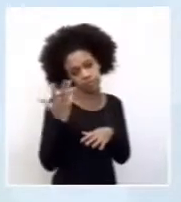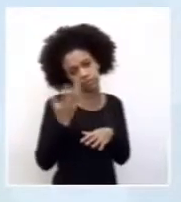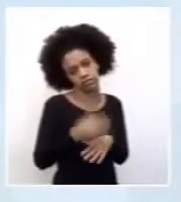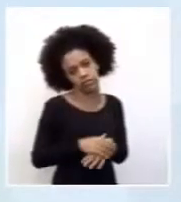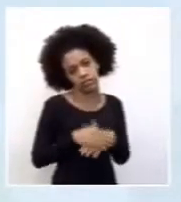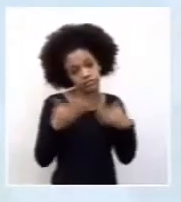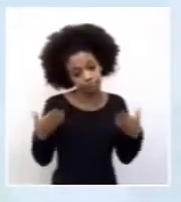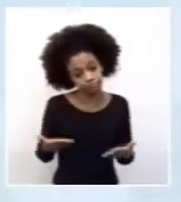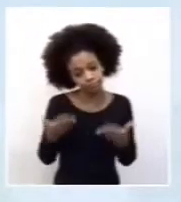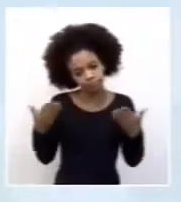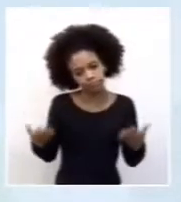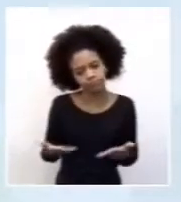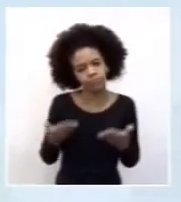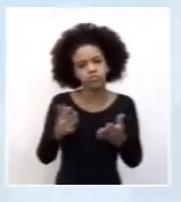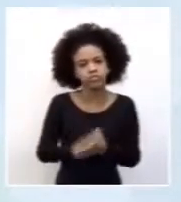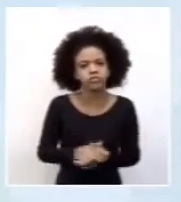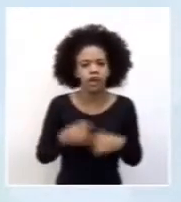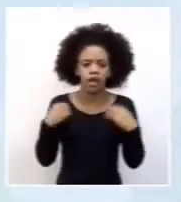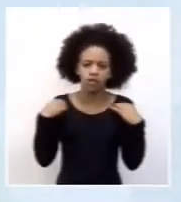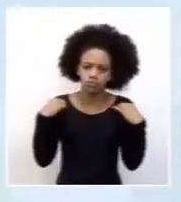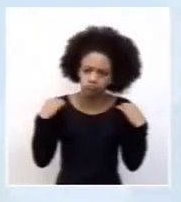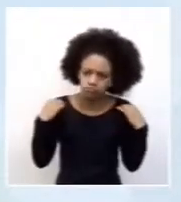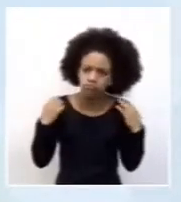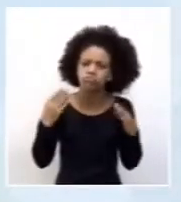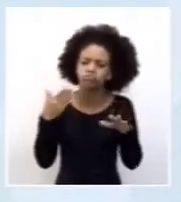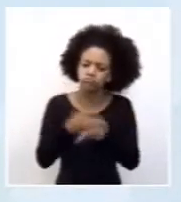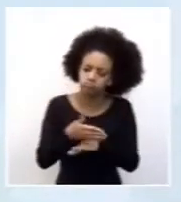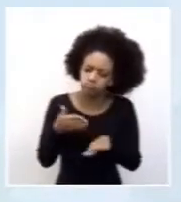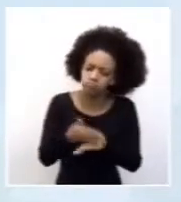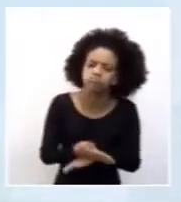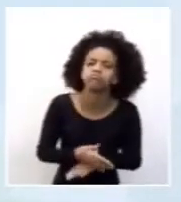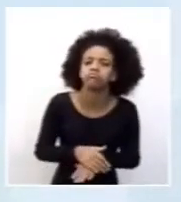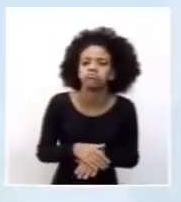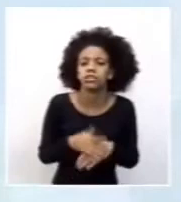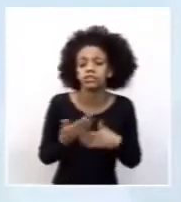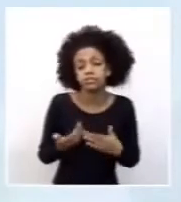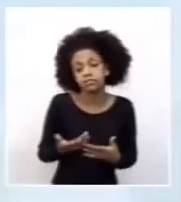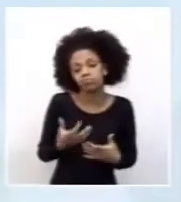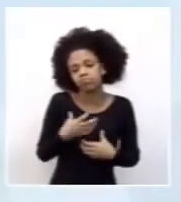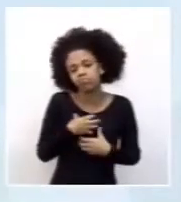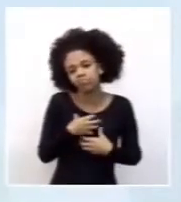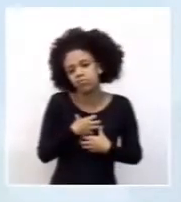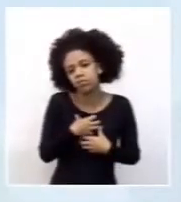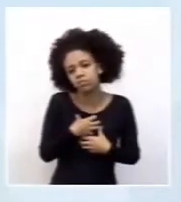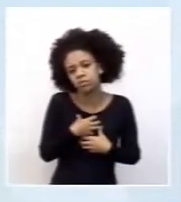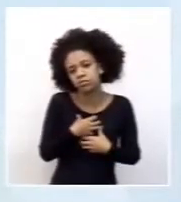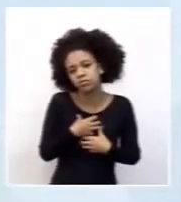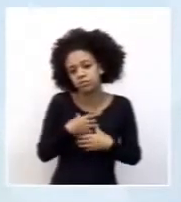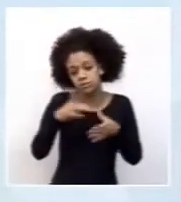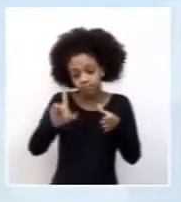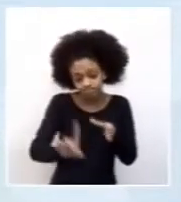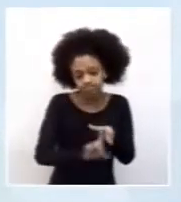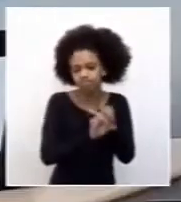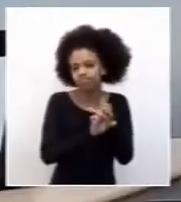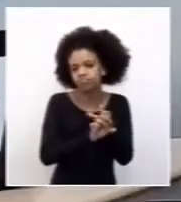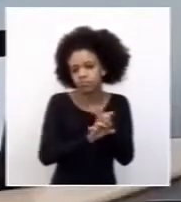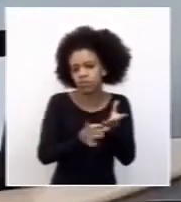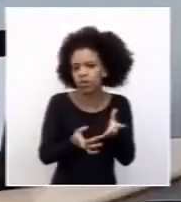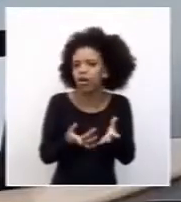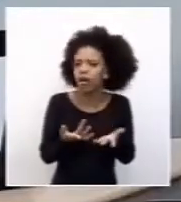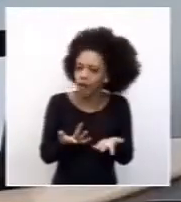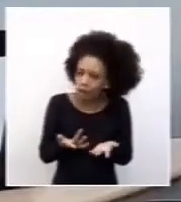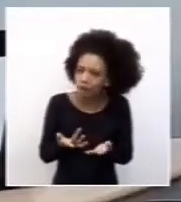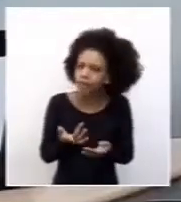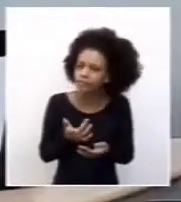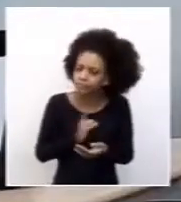incentiva a colaboração, a interação entre os participantes, desenvolvendo assim um sentimento de pertencimento, né? É uma tendência agora